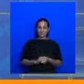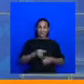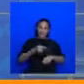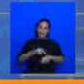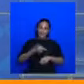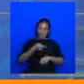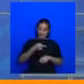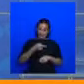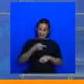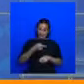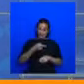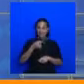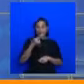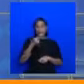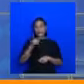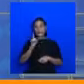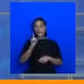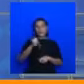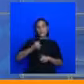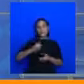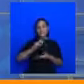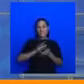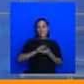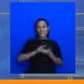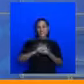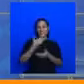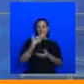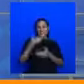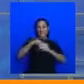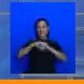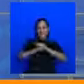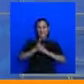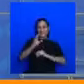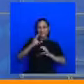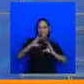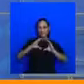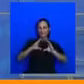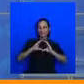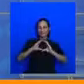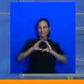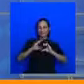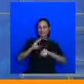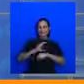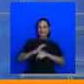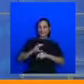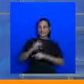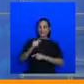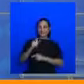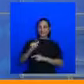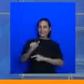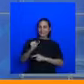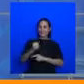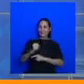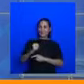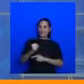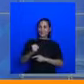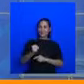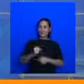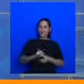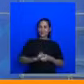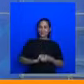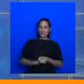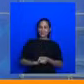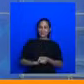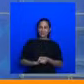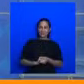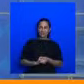E agora, o 20º e último número da Lotomania, bola cinza, 78. Cinza, número